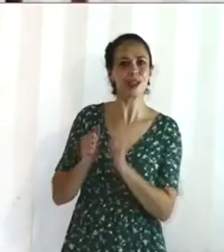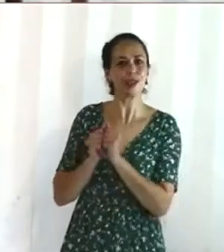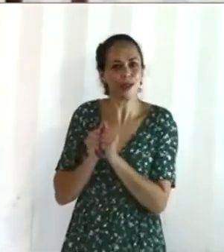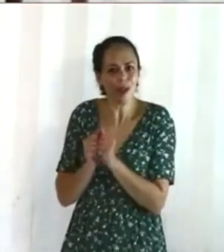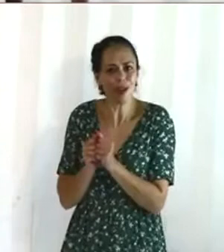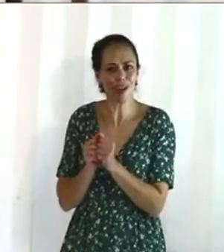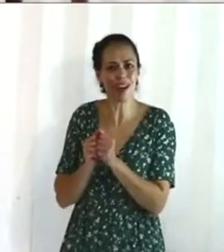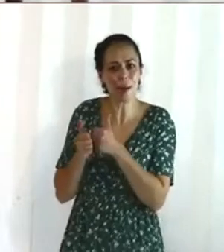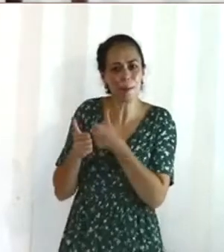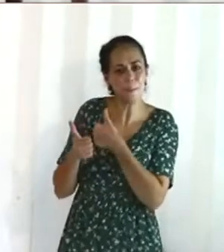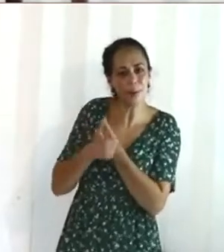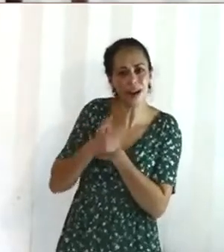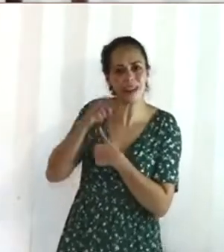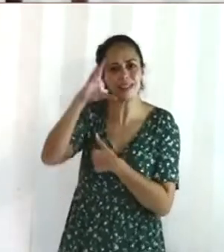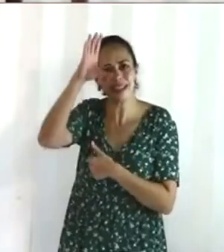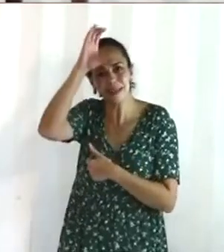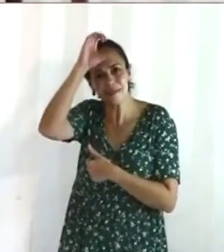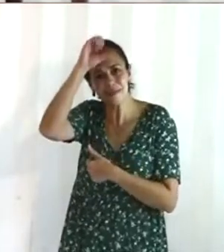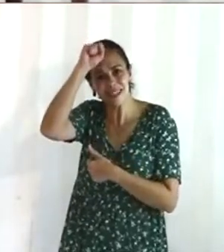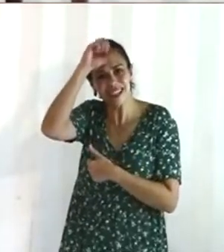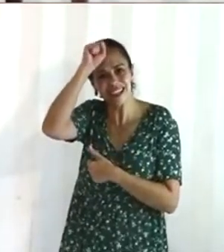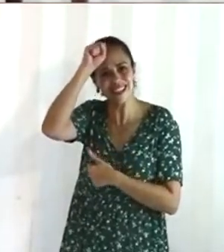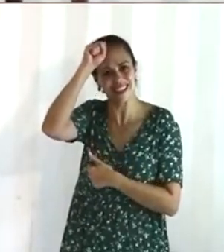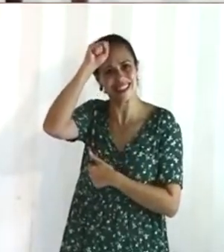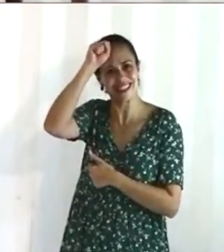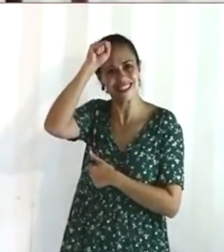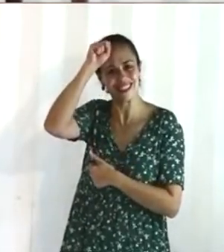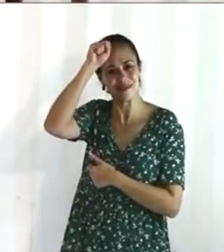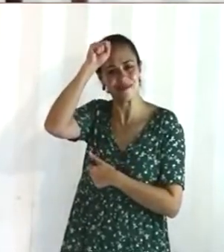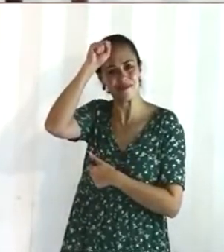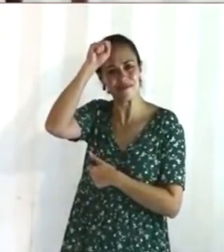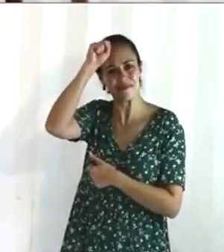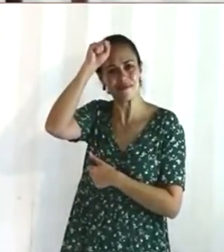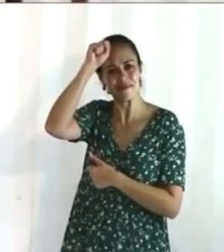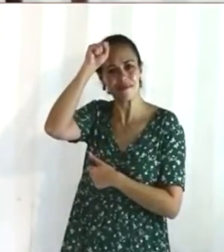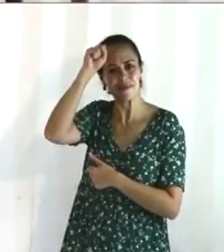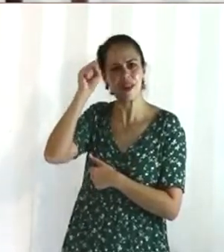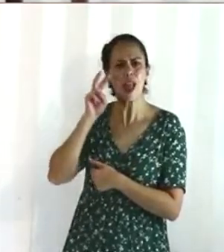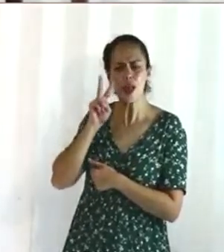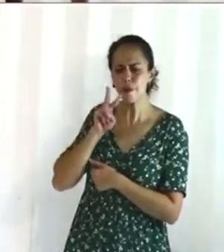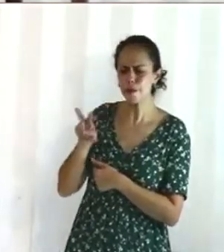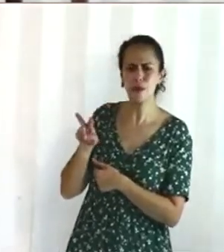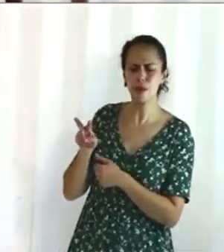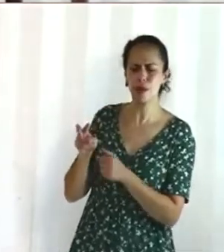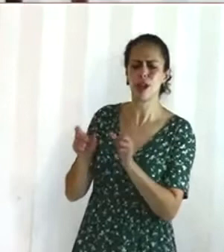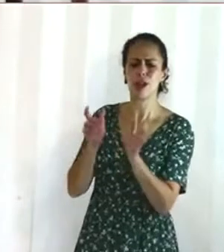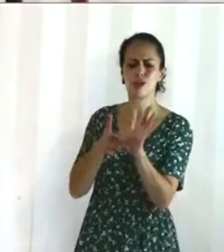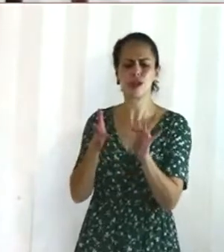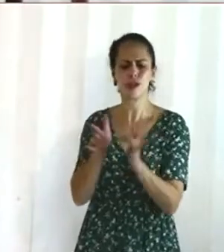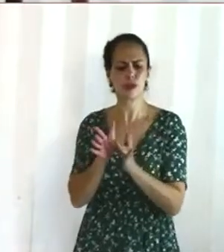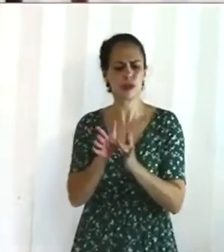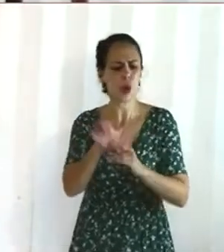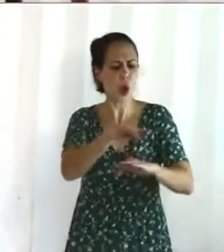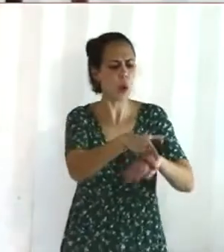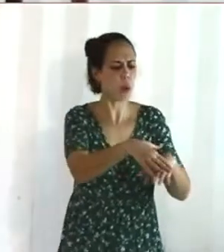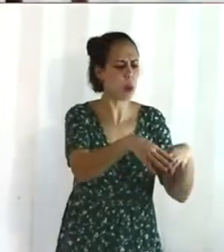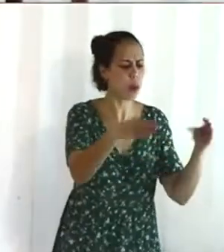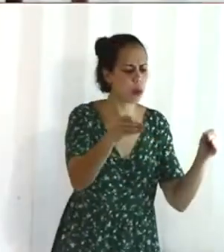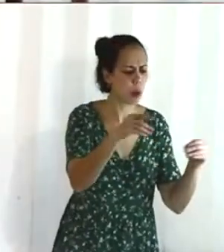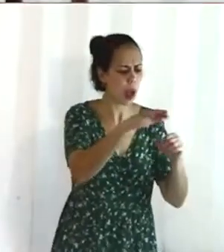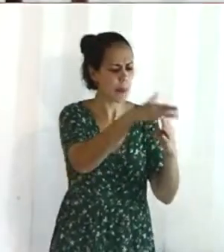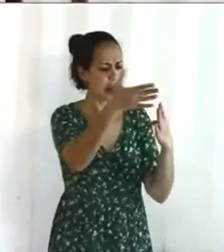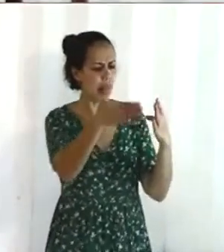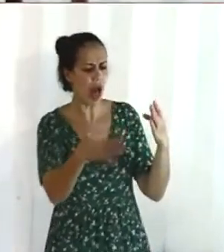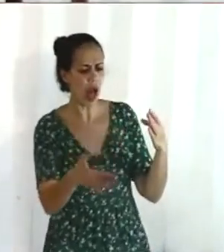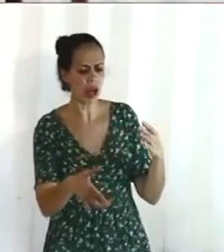que era o Messias prometido. Eles viram Jesus expelindo demônios, Jesus curando cegos, Jesus curando